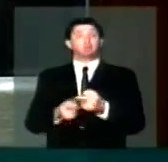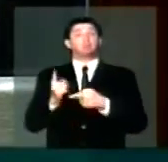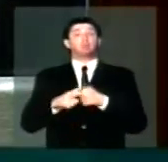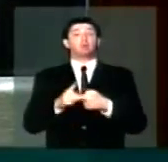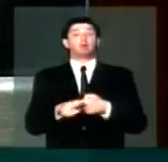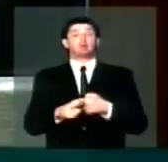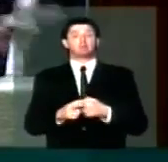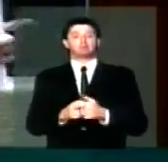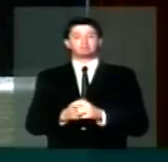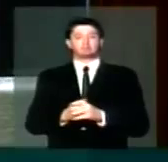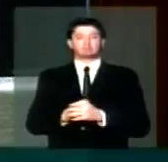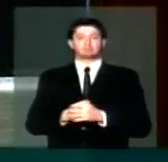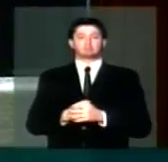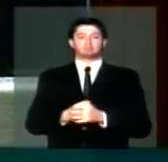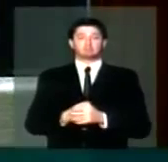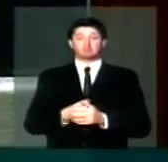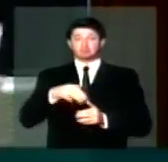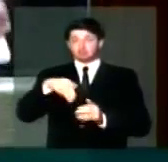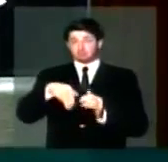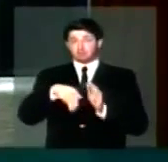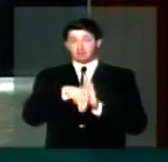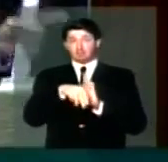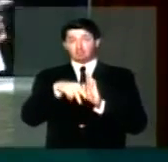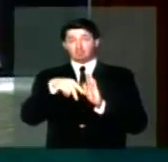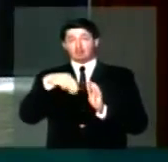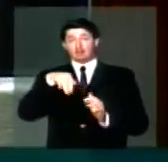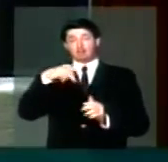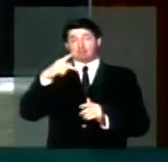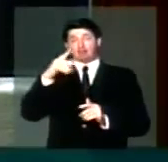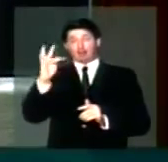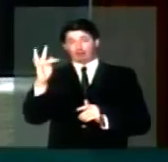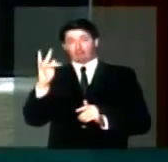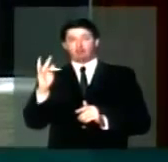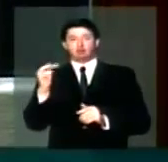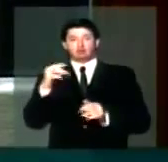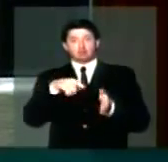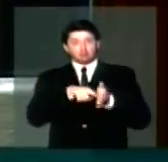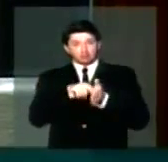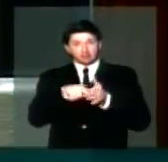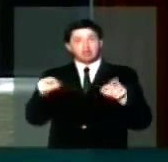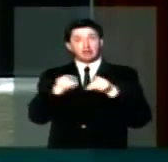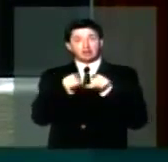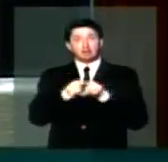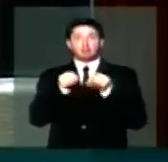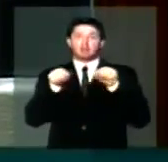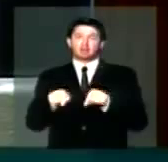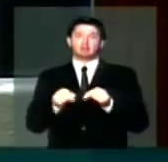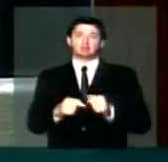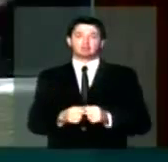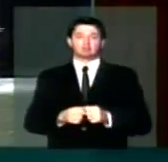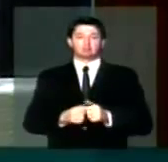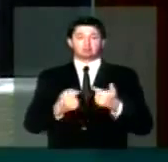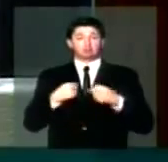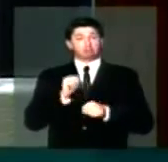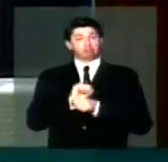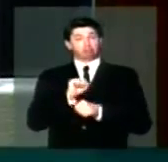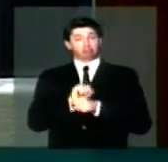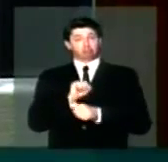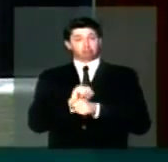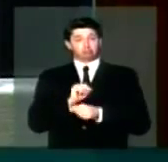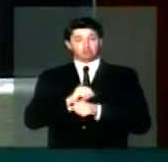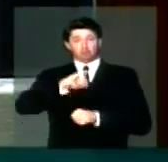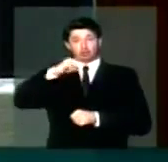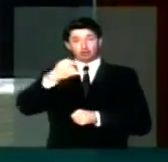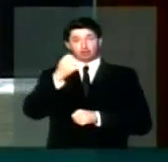que também o Ministério Público Federal se integre nesta investigação. E estou aguardando a agenda com o